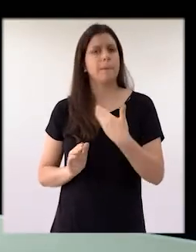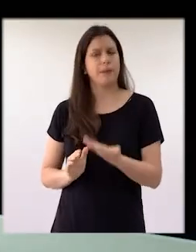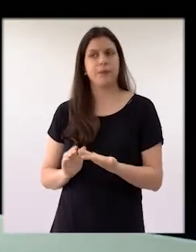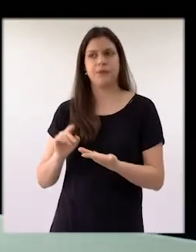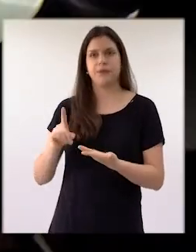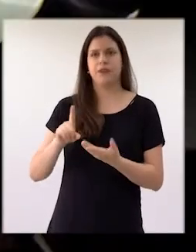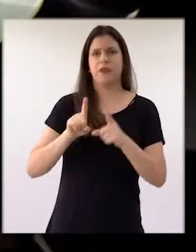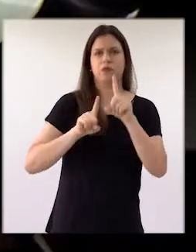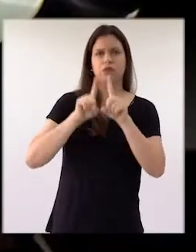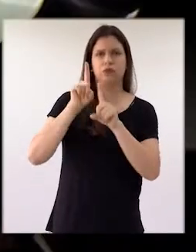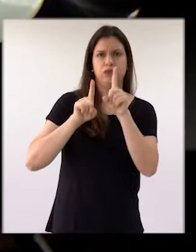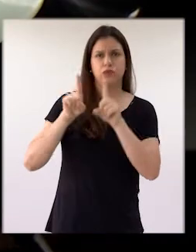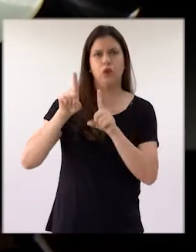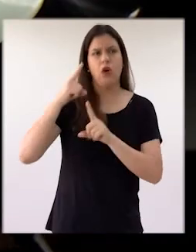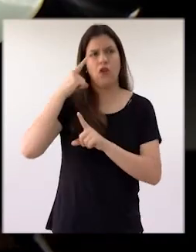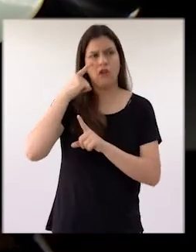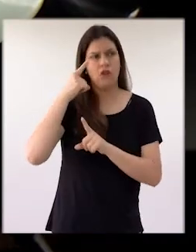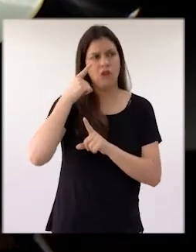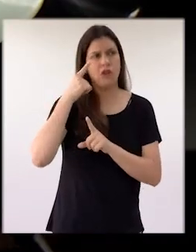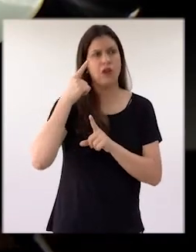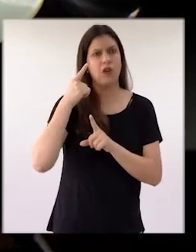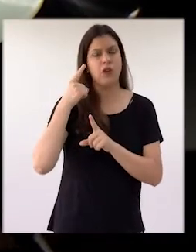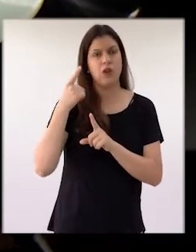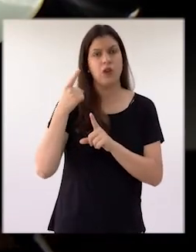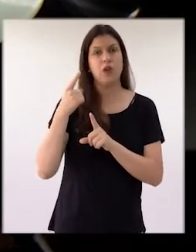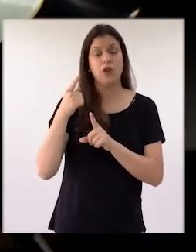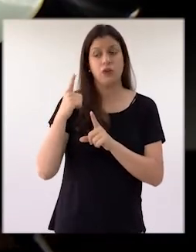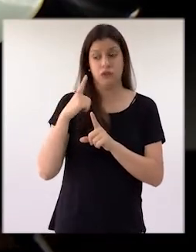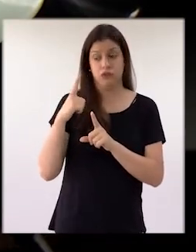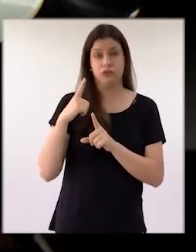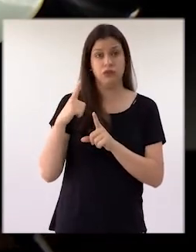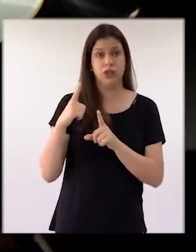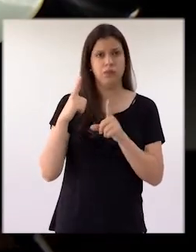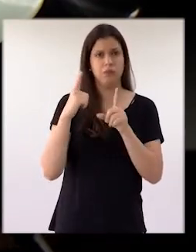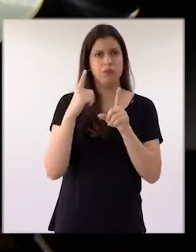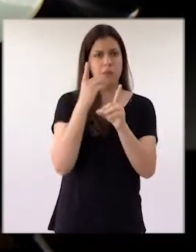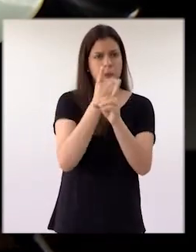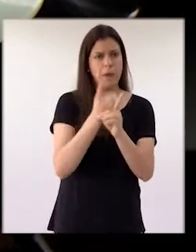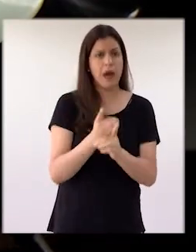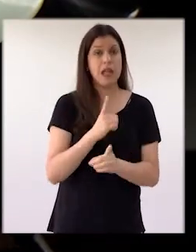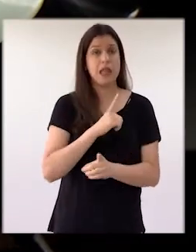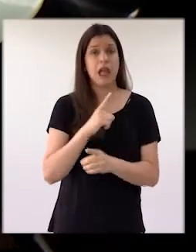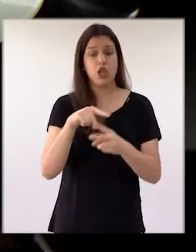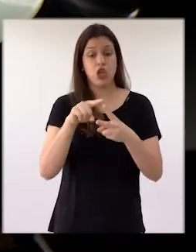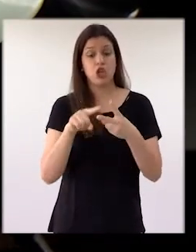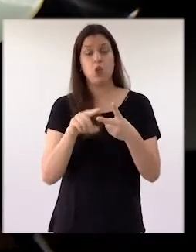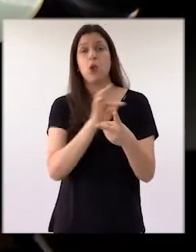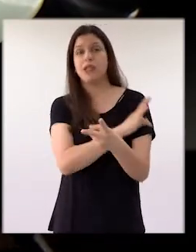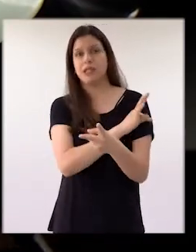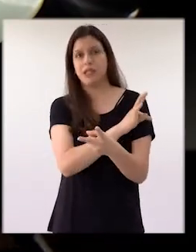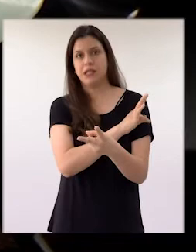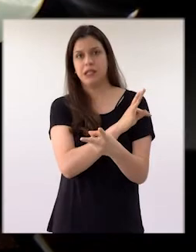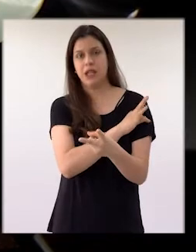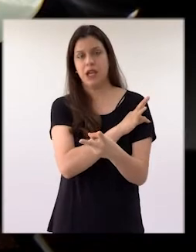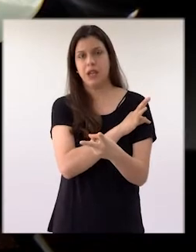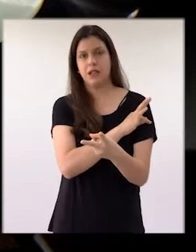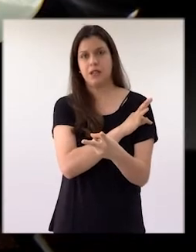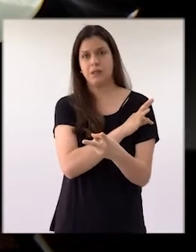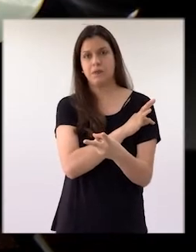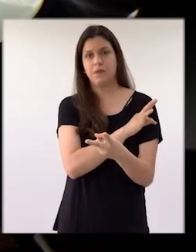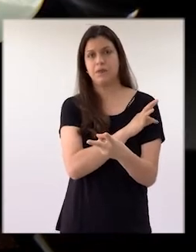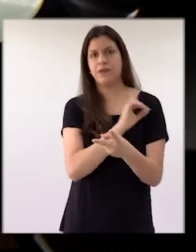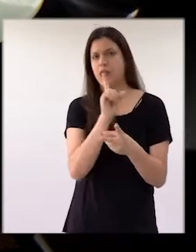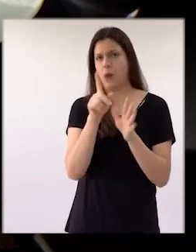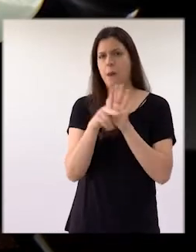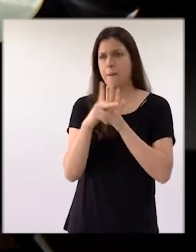Isso. Uhum. Bom, pegando esses dados que a gente acabou de ver, que você falou como que você chegou neles, você utilizou duas técnicas